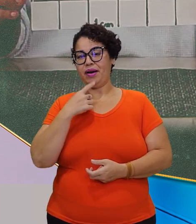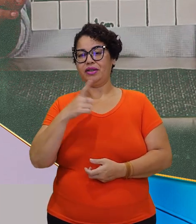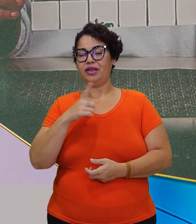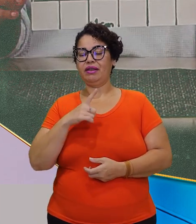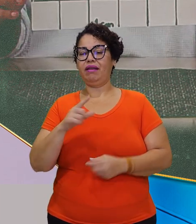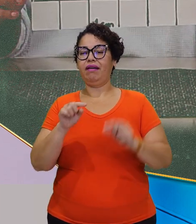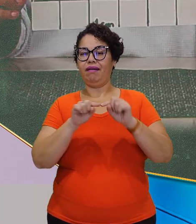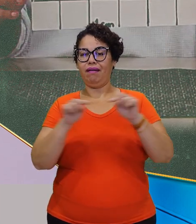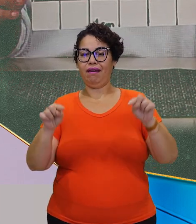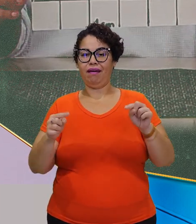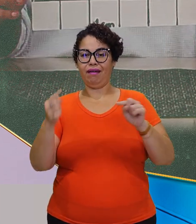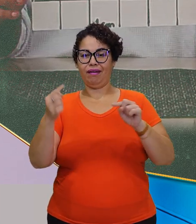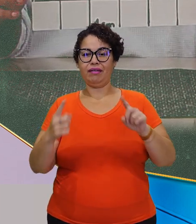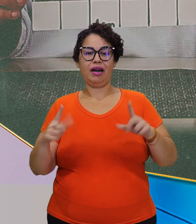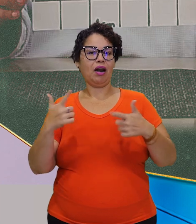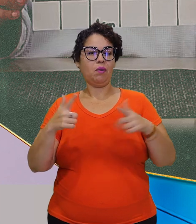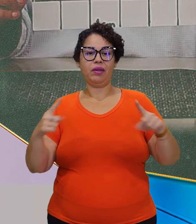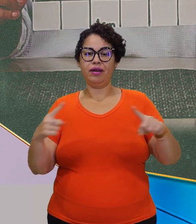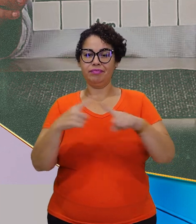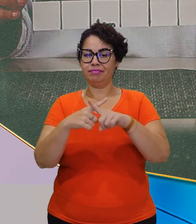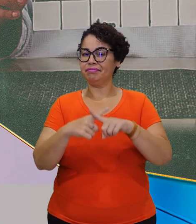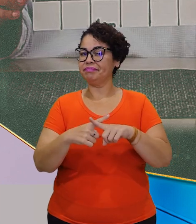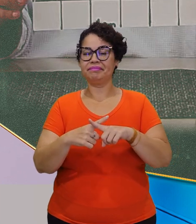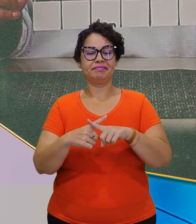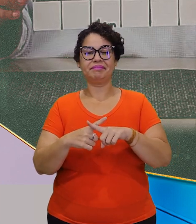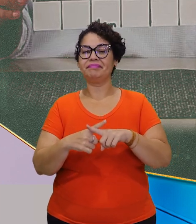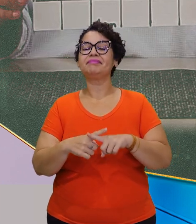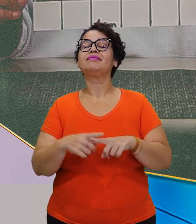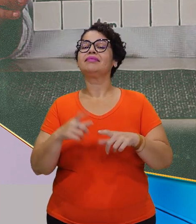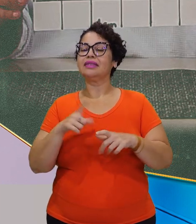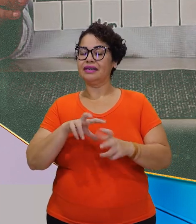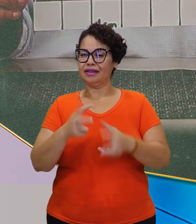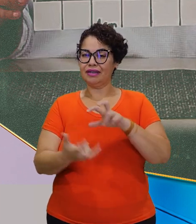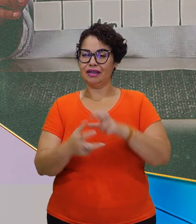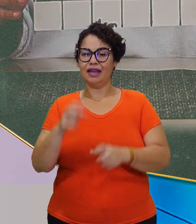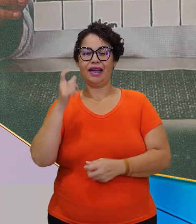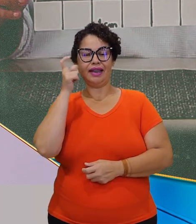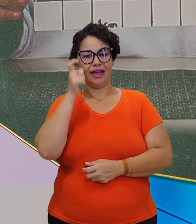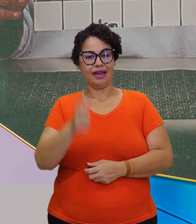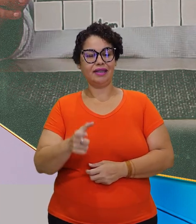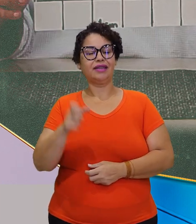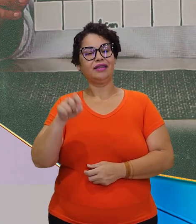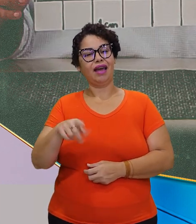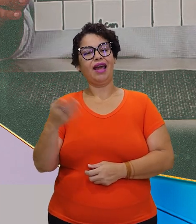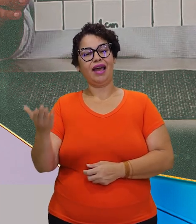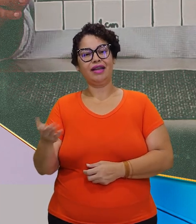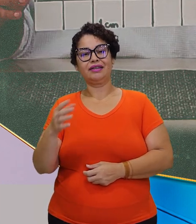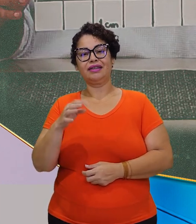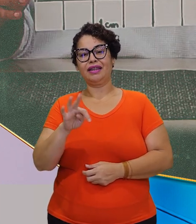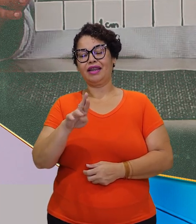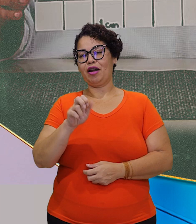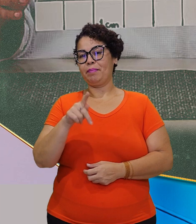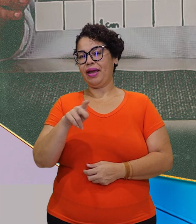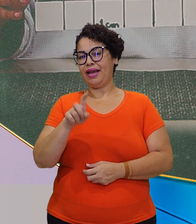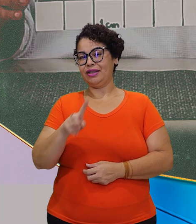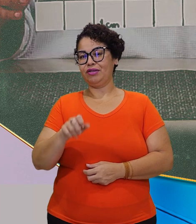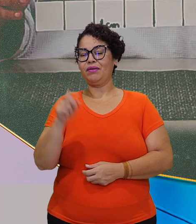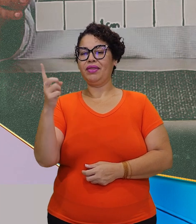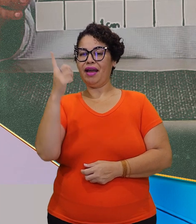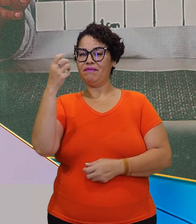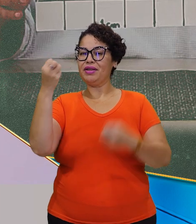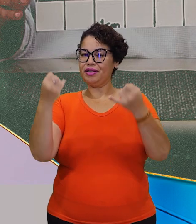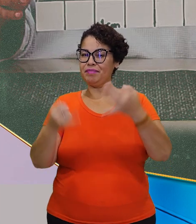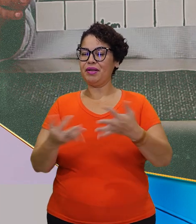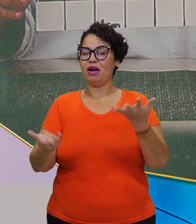de retas que não se cruzam. Exatamente. E um polígono muito interessante é o trapézio. O professor Davi Lessa vai